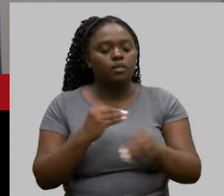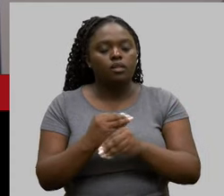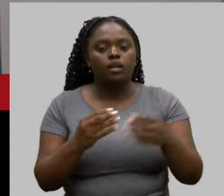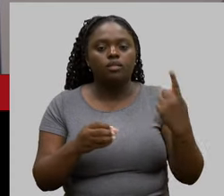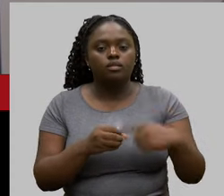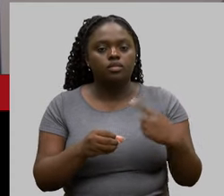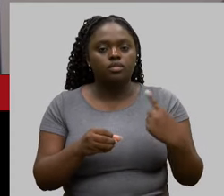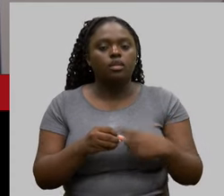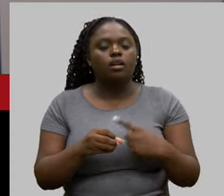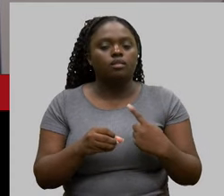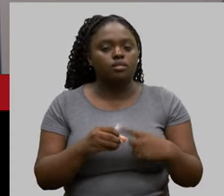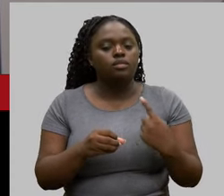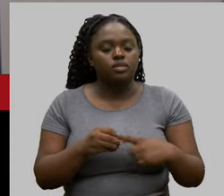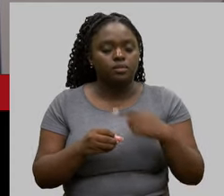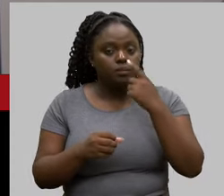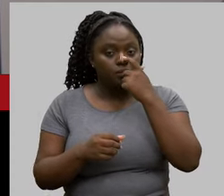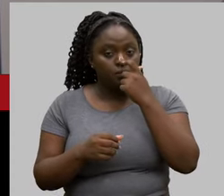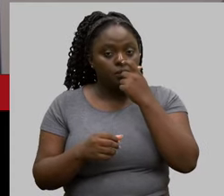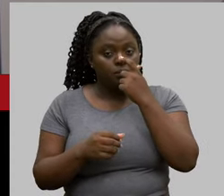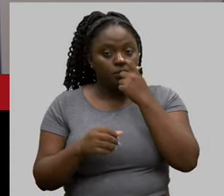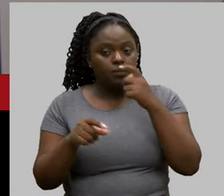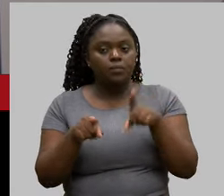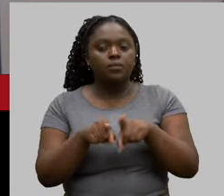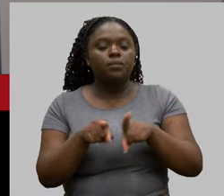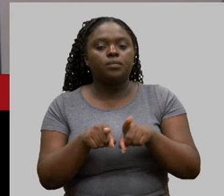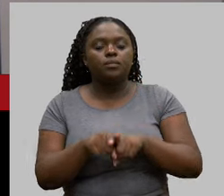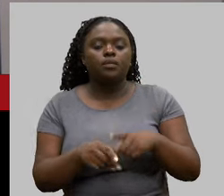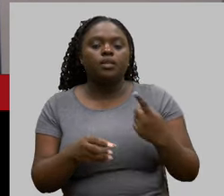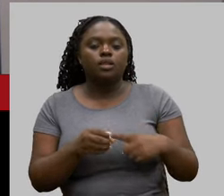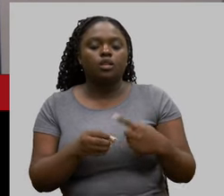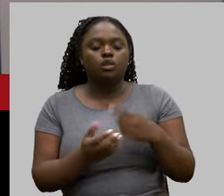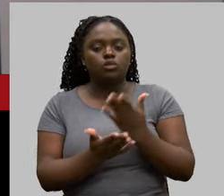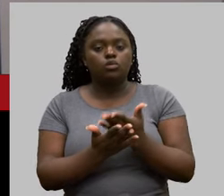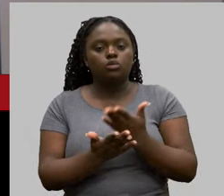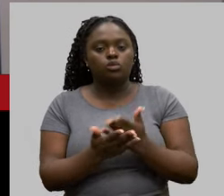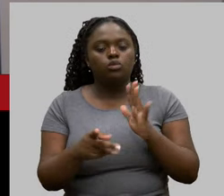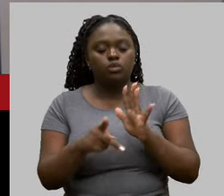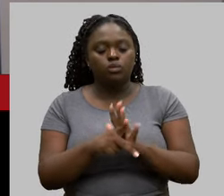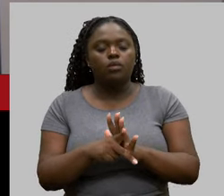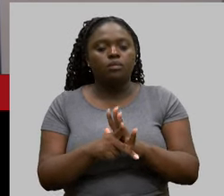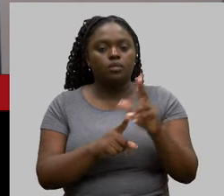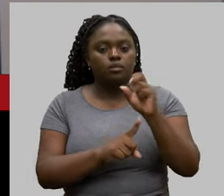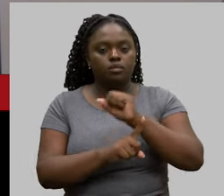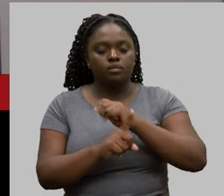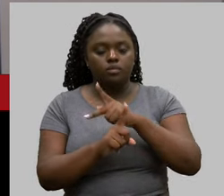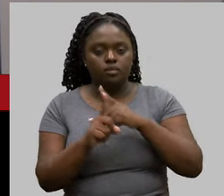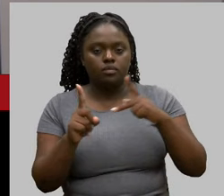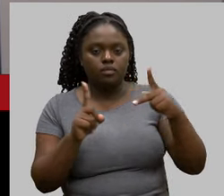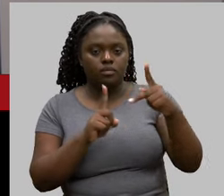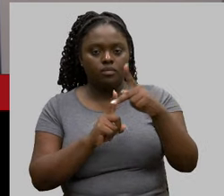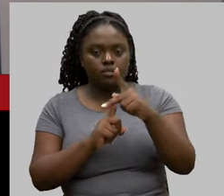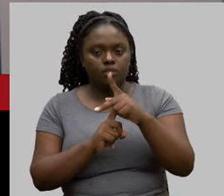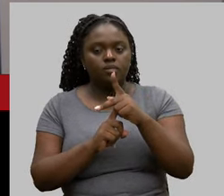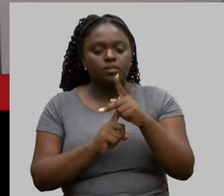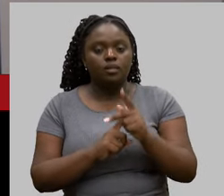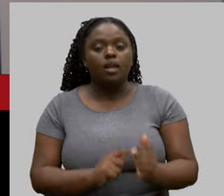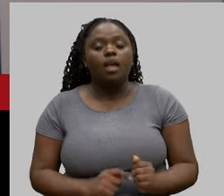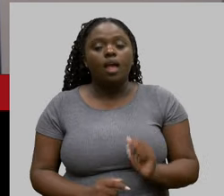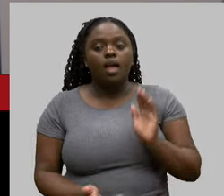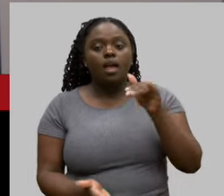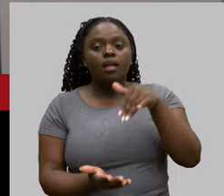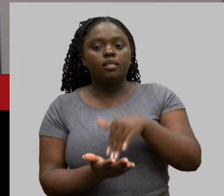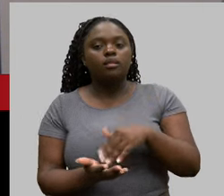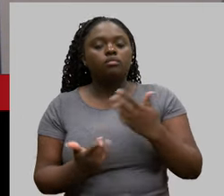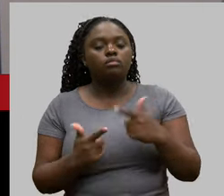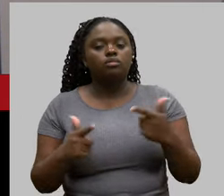adequação do órgão ou entidade gestora do regime próprio de Previdência Social enquanto não forem promovidas alterações na